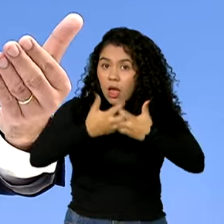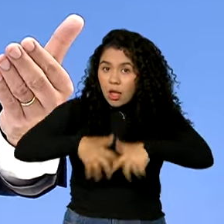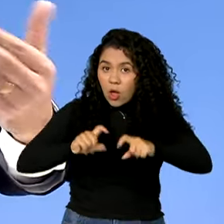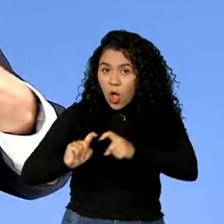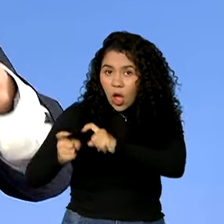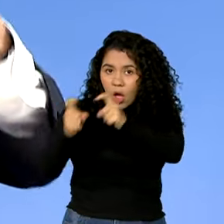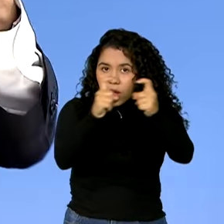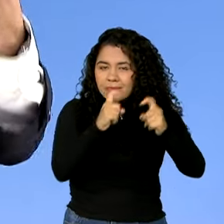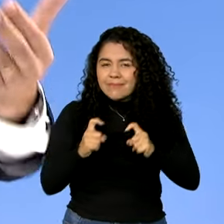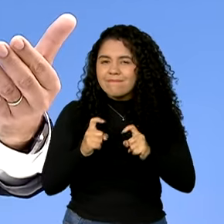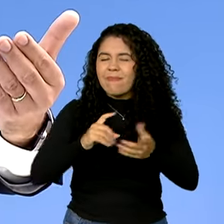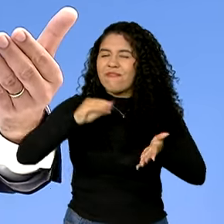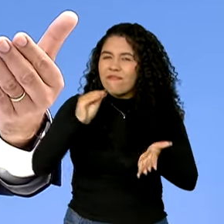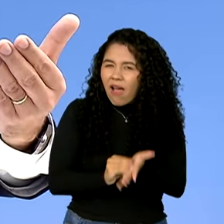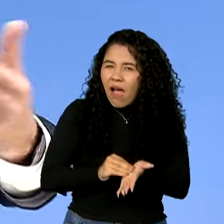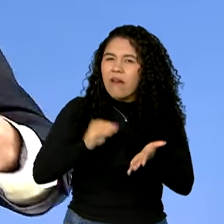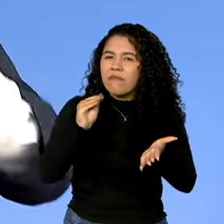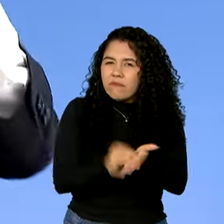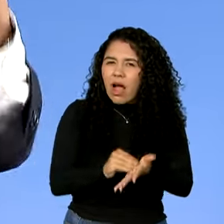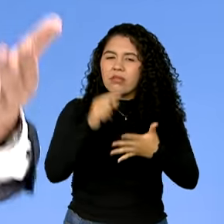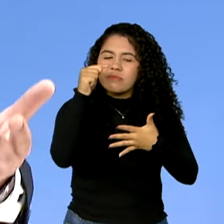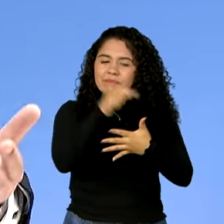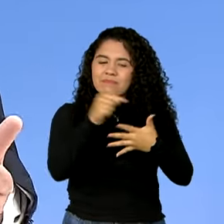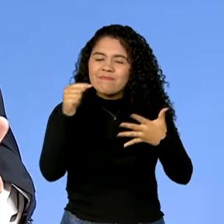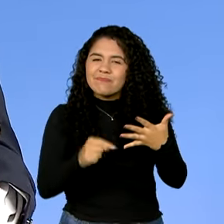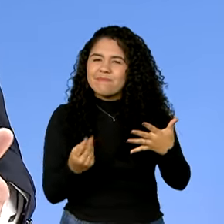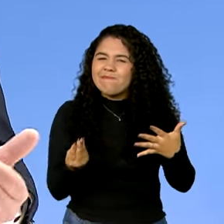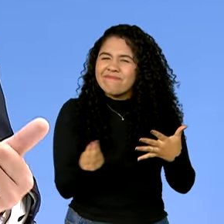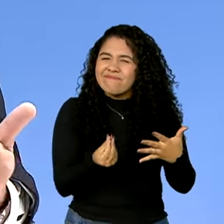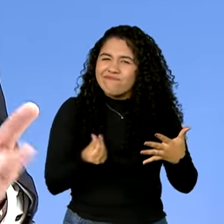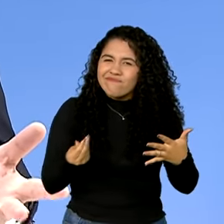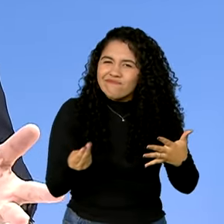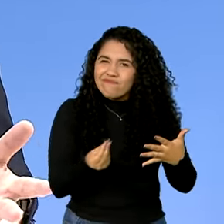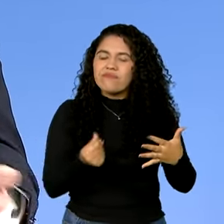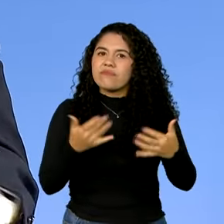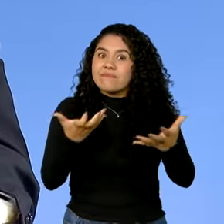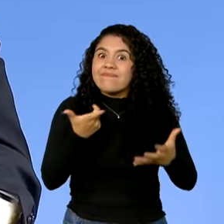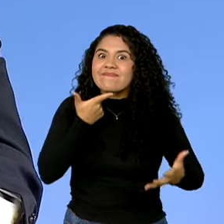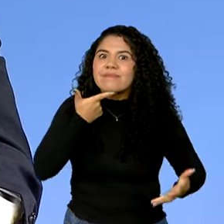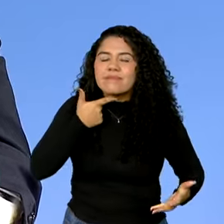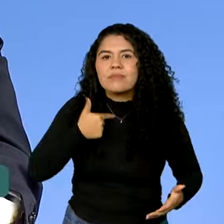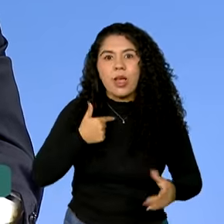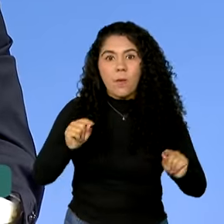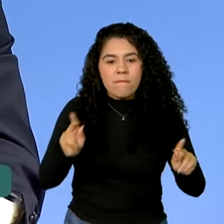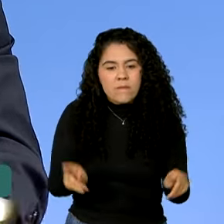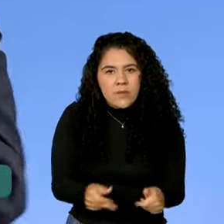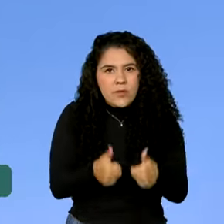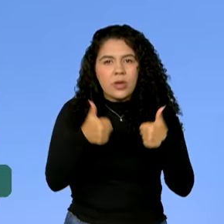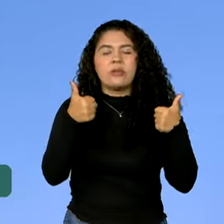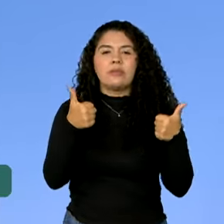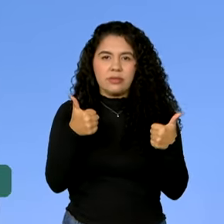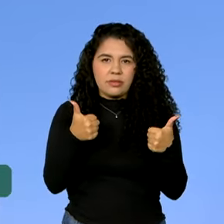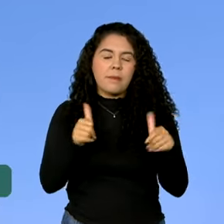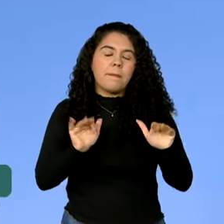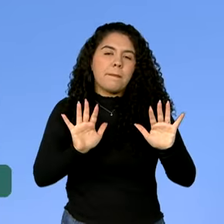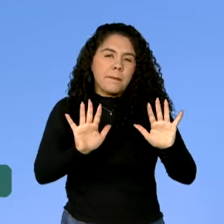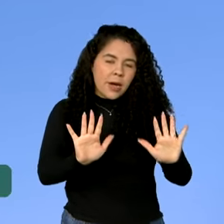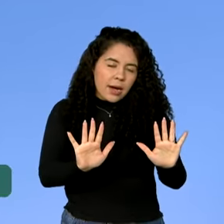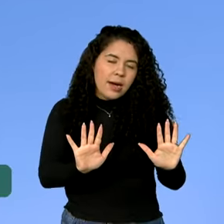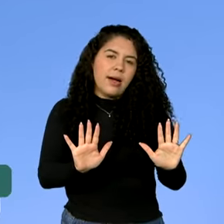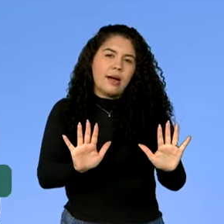falta, ainda está a desejar, ainda não está acontecendo o que nós gostaríamos que acontecesse. Então, no